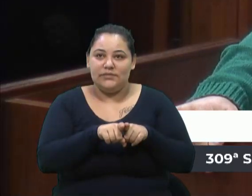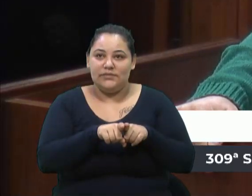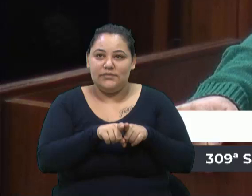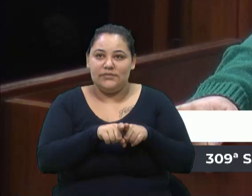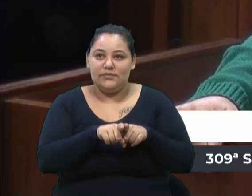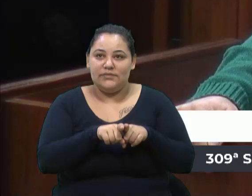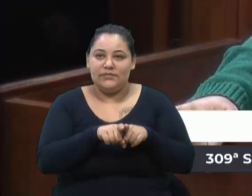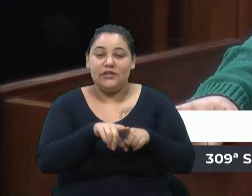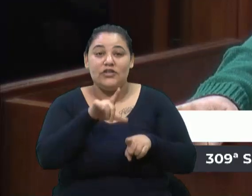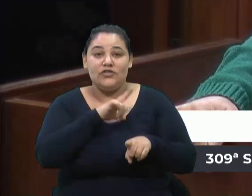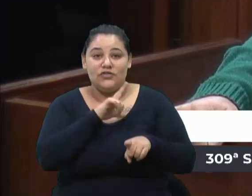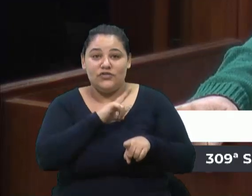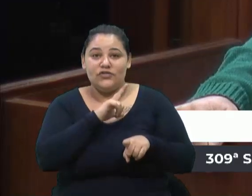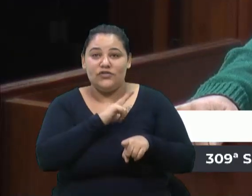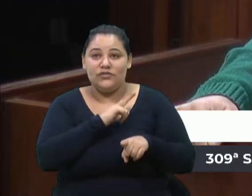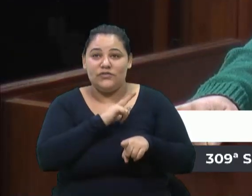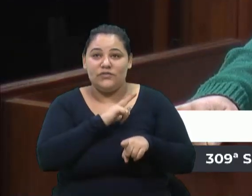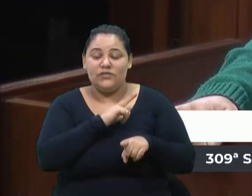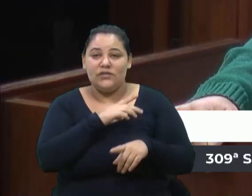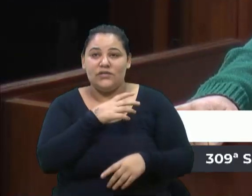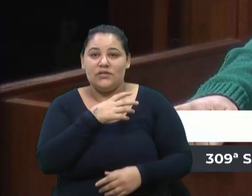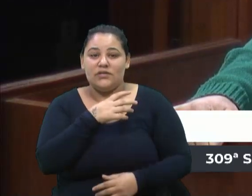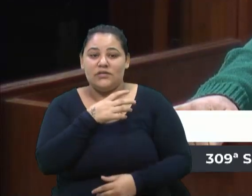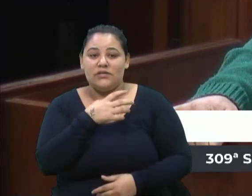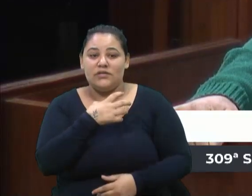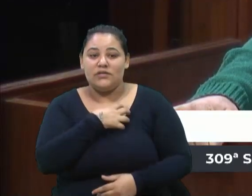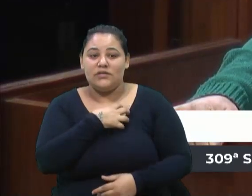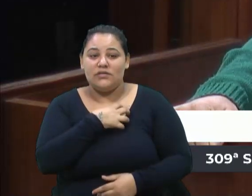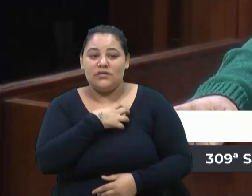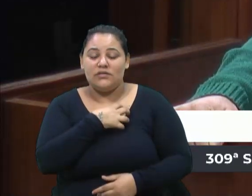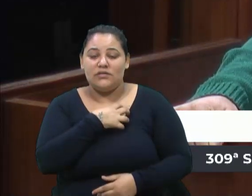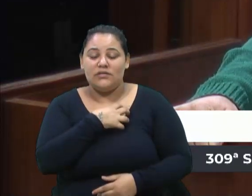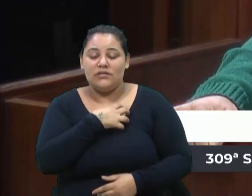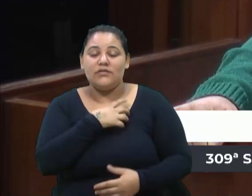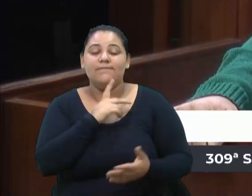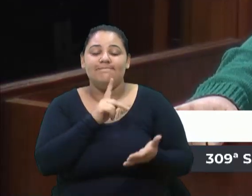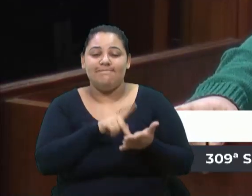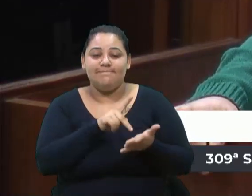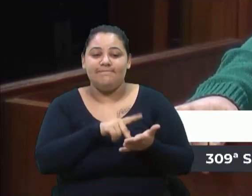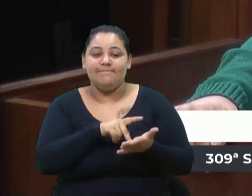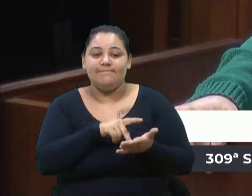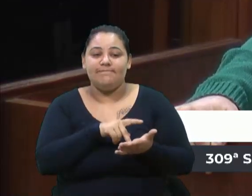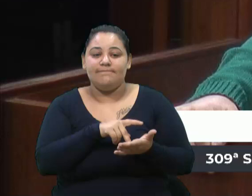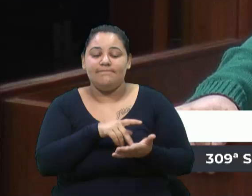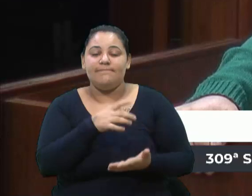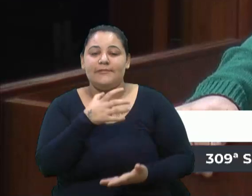estive em Salvador ano passado Vereador zanquinho e realmente Salvador mudou